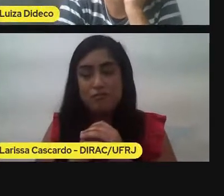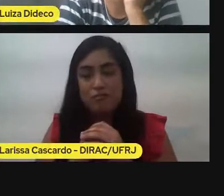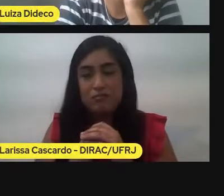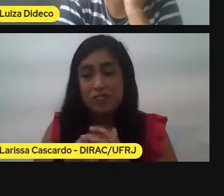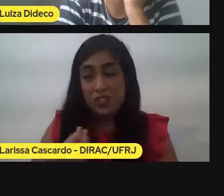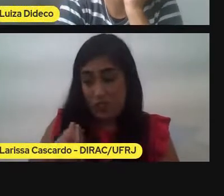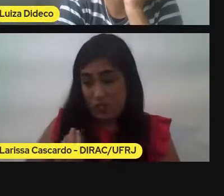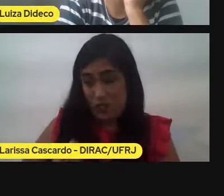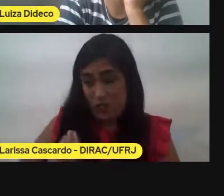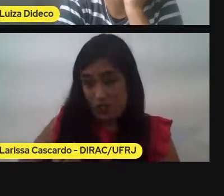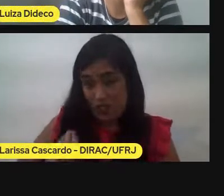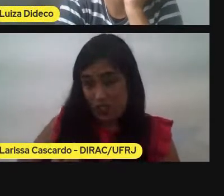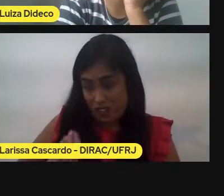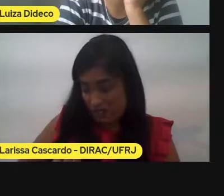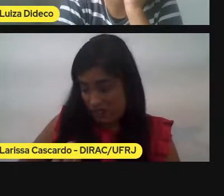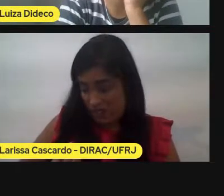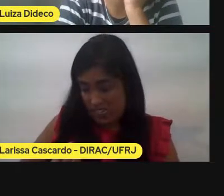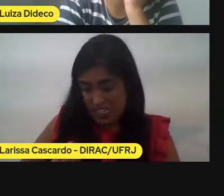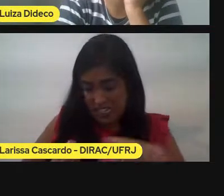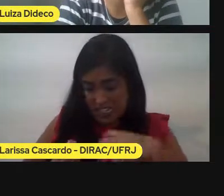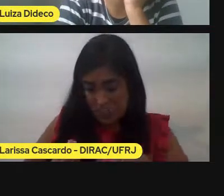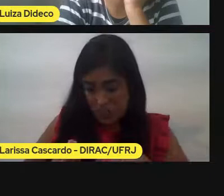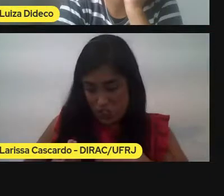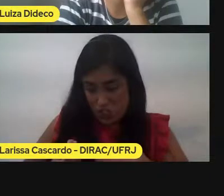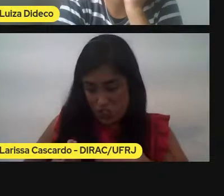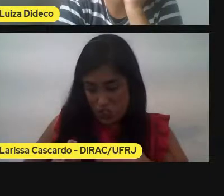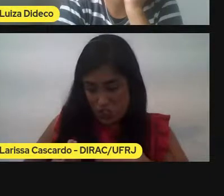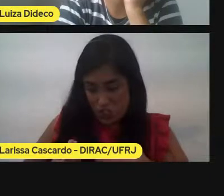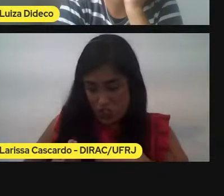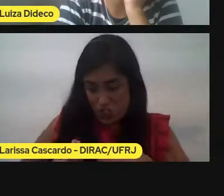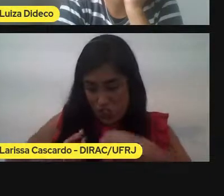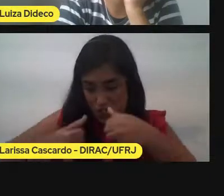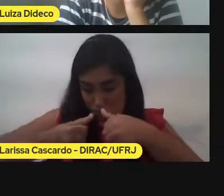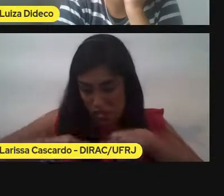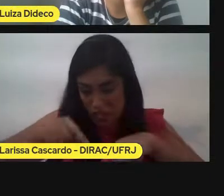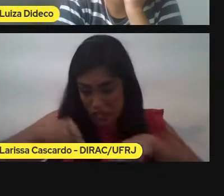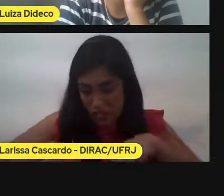viver, sentir, estar nesse mundo